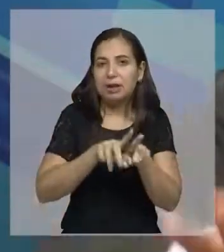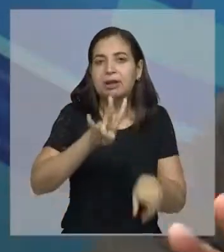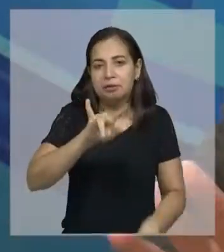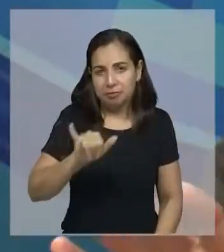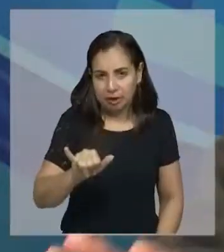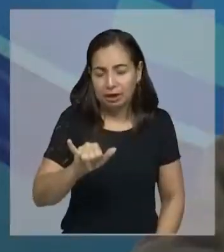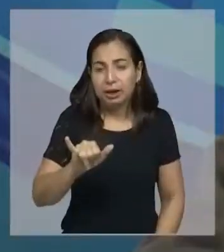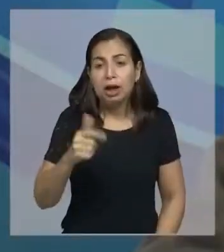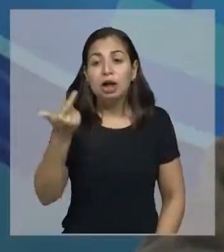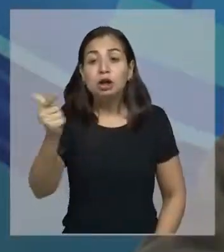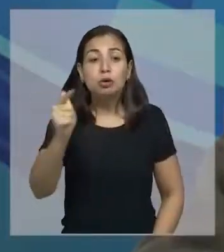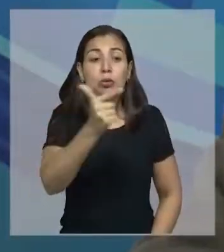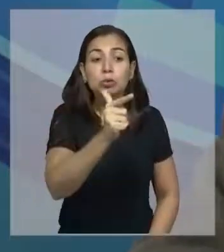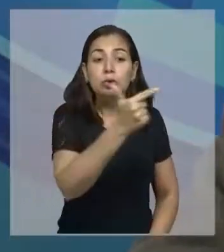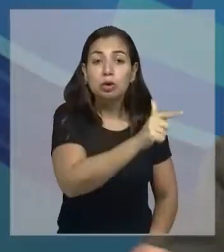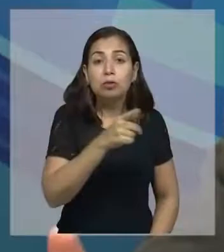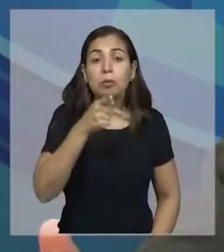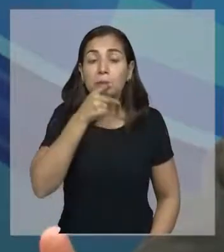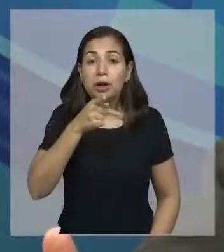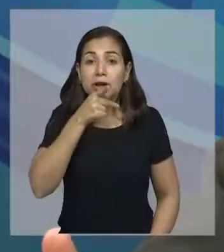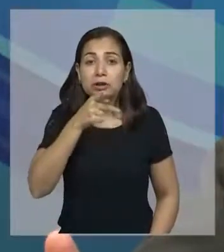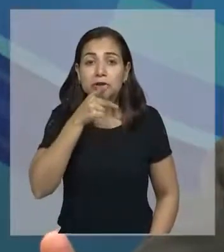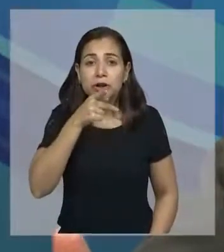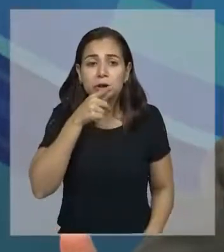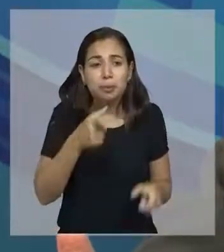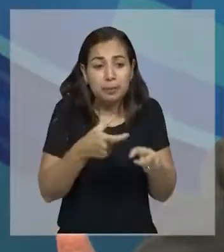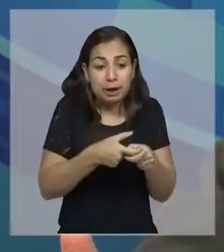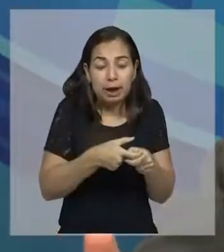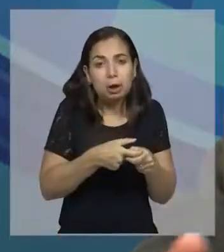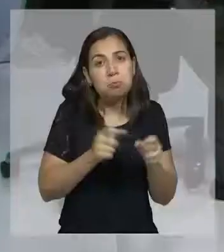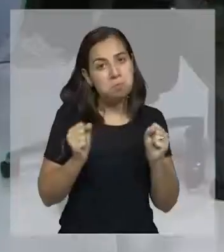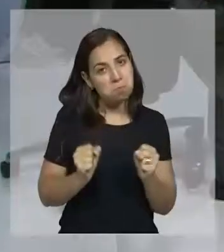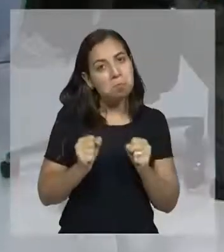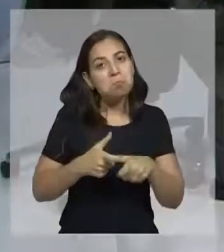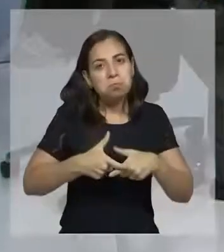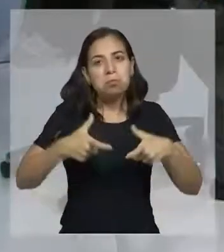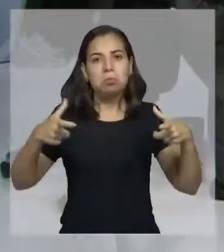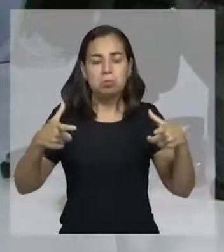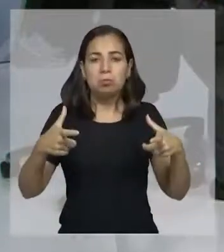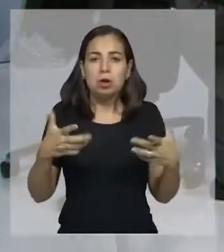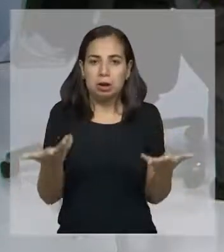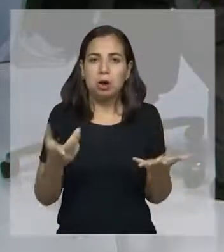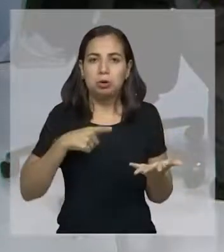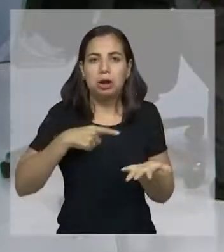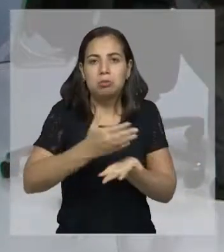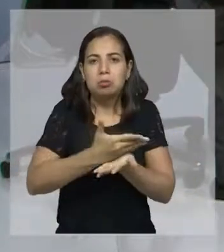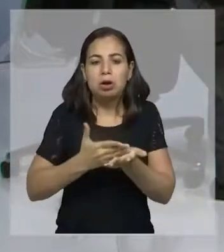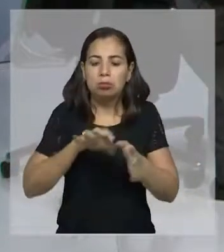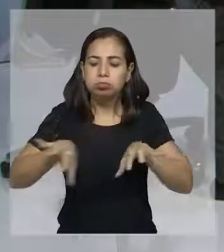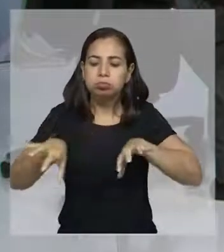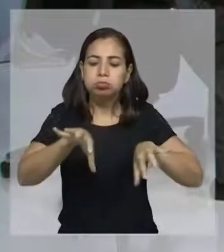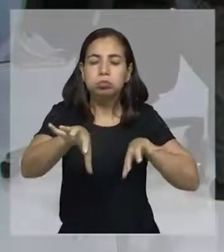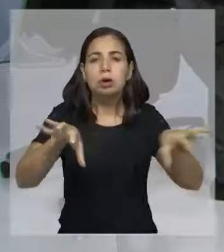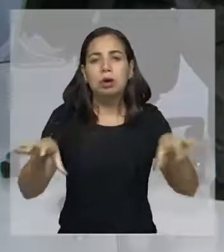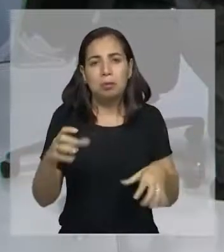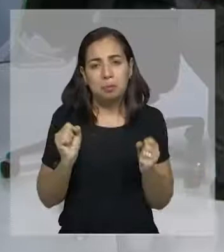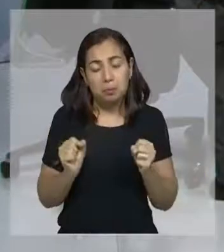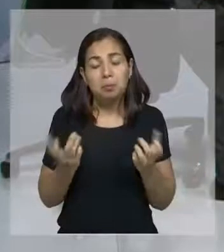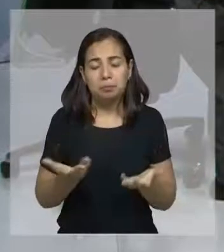pequenos poderão crescer. Isso significa mais fragmentação. Aliás, na janela partidária que foi aberta pela legislação passada,